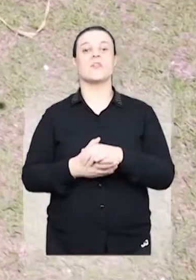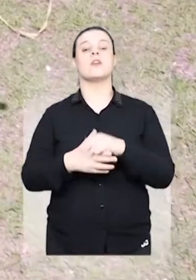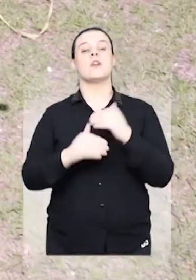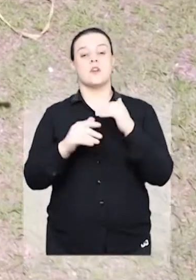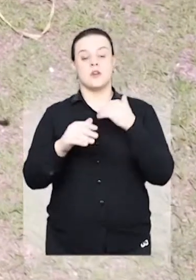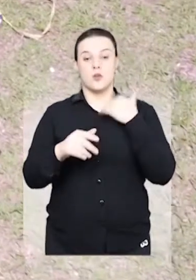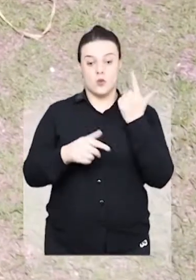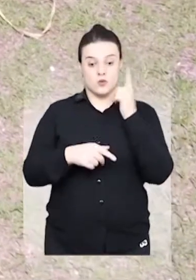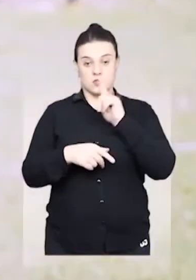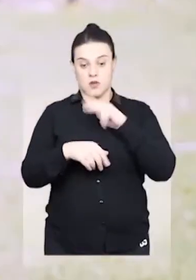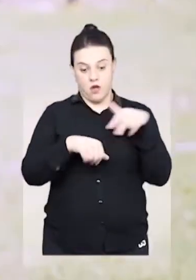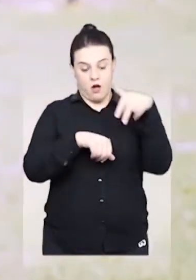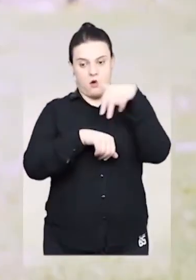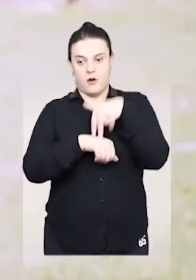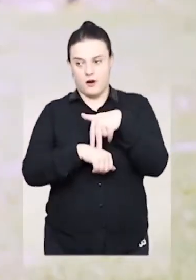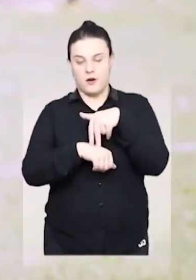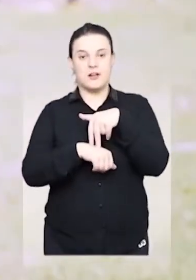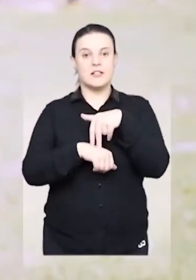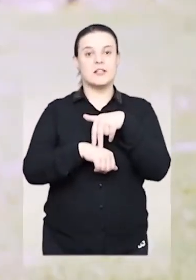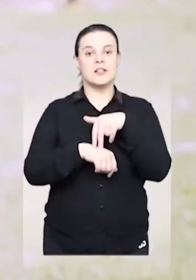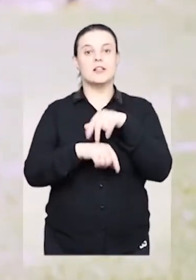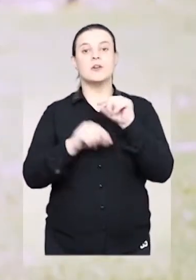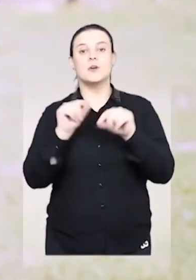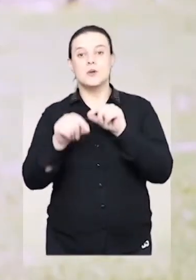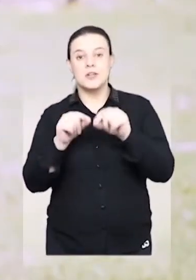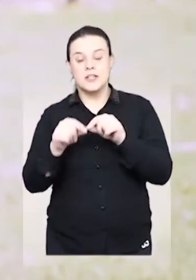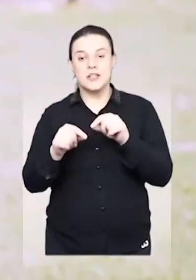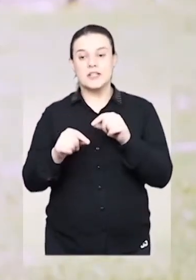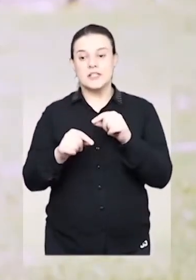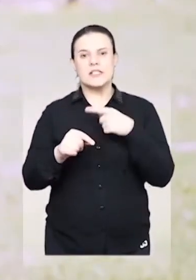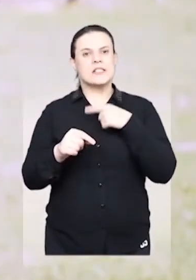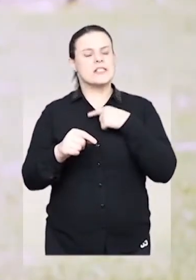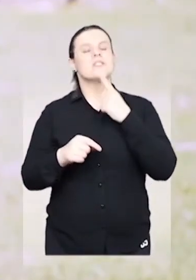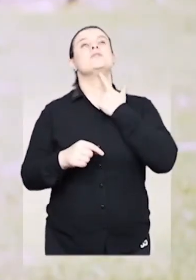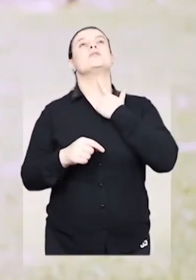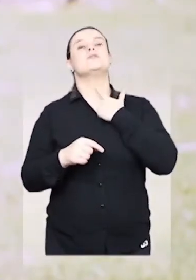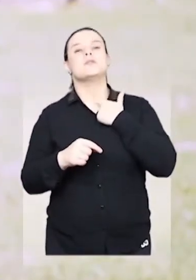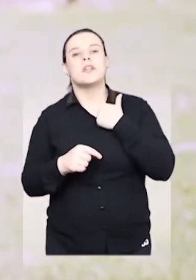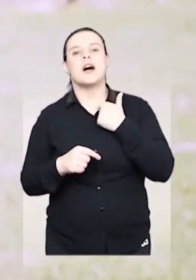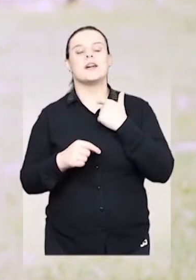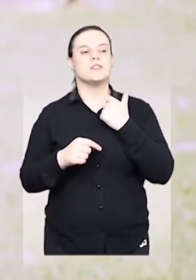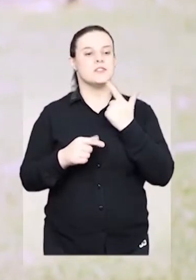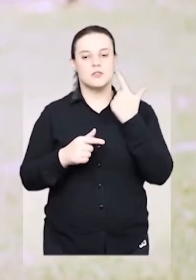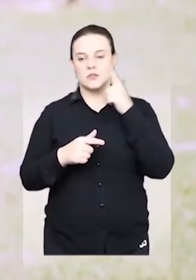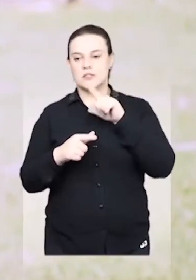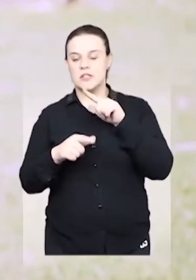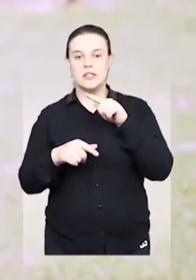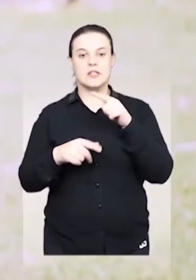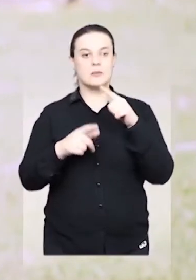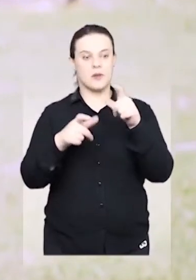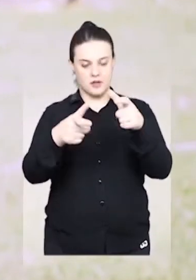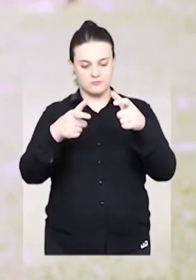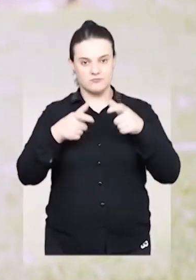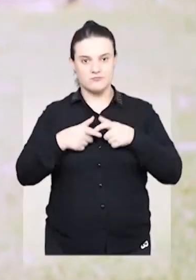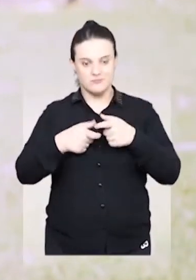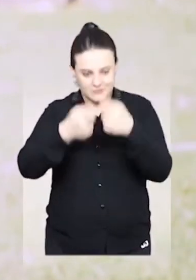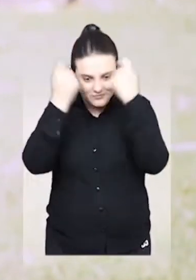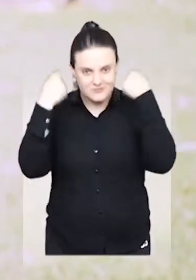o pódio numa Paralimpíada, eu tenho muita vontade mesmo. Acho que